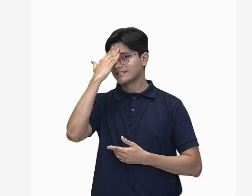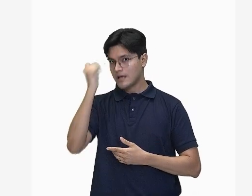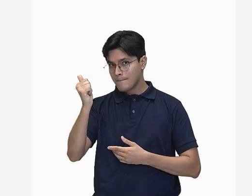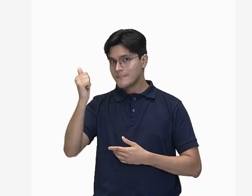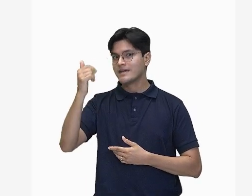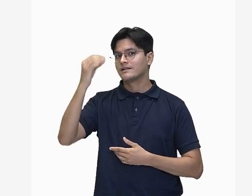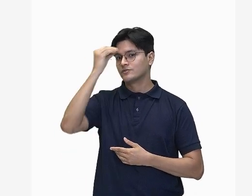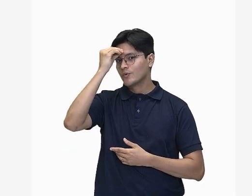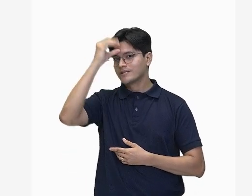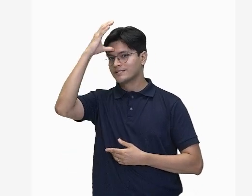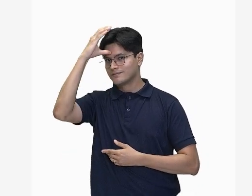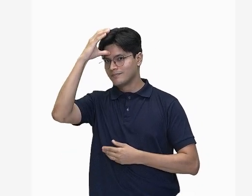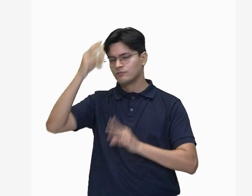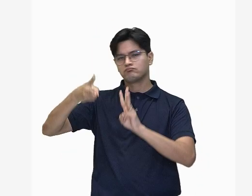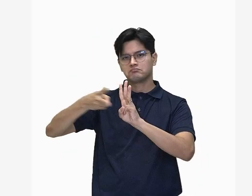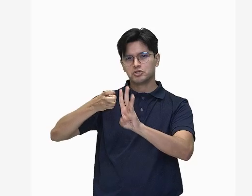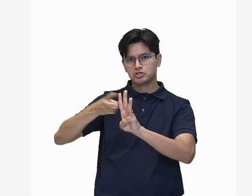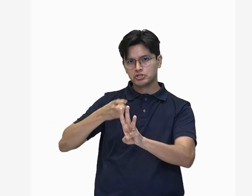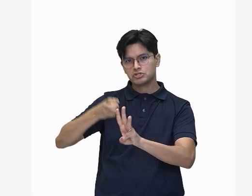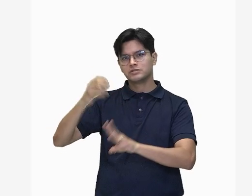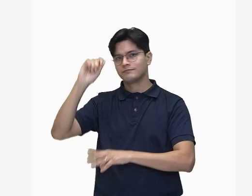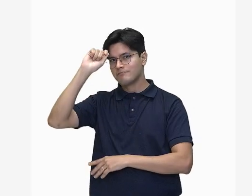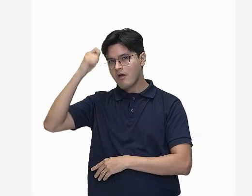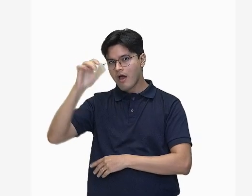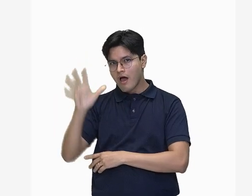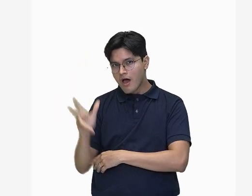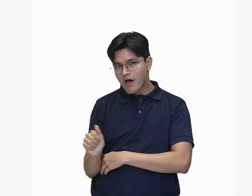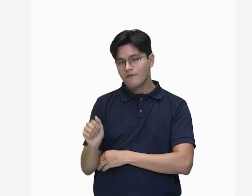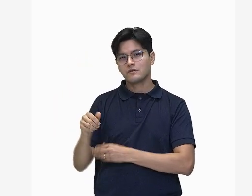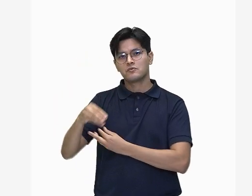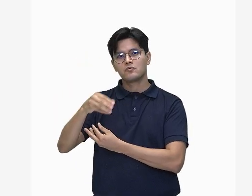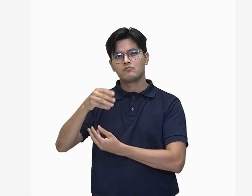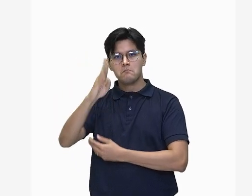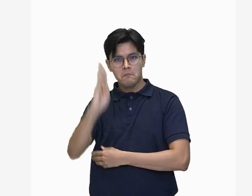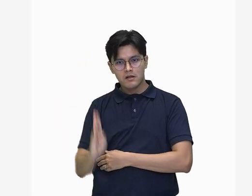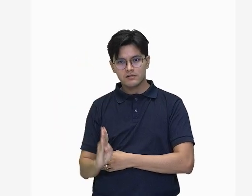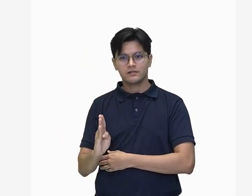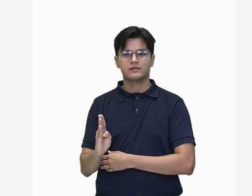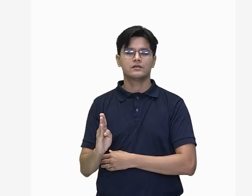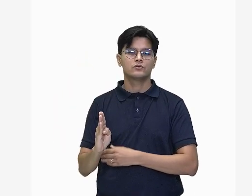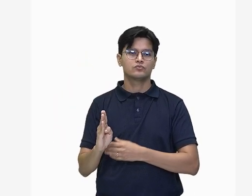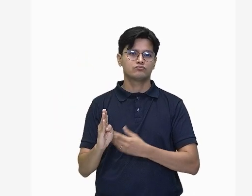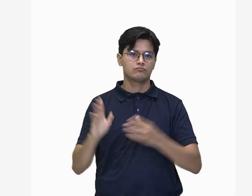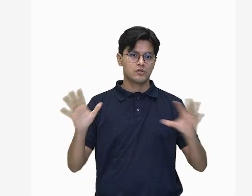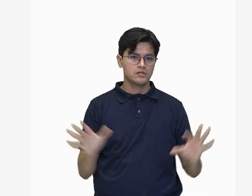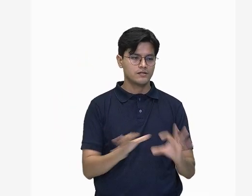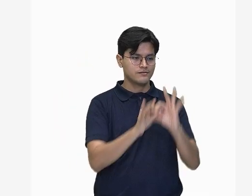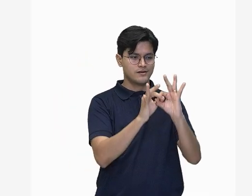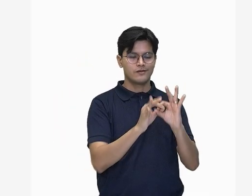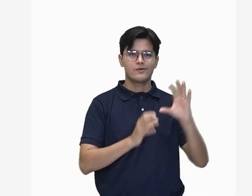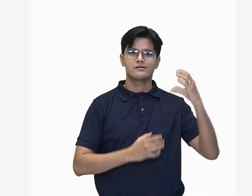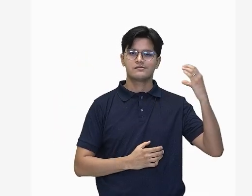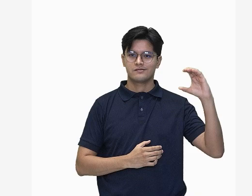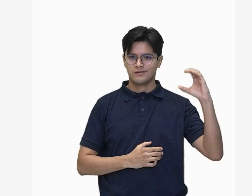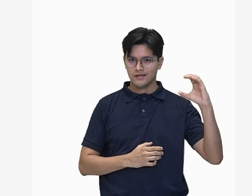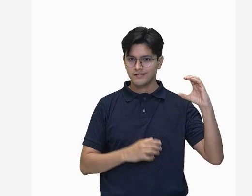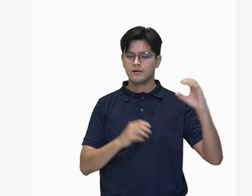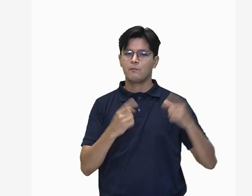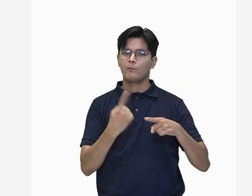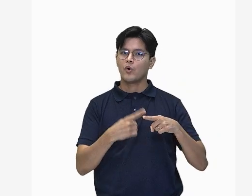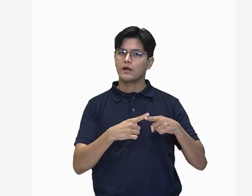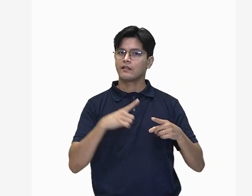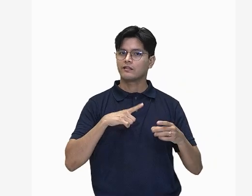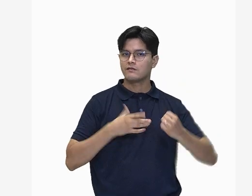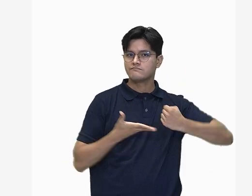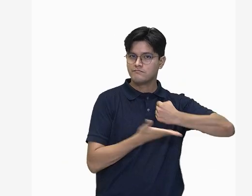populares, indígenas e afro-brasileiros, a ciência, né, quando a gente traz ali aquela pesquisa científica, onde ela favorece